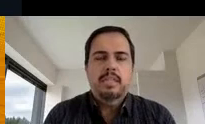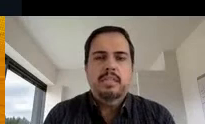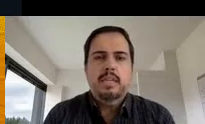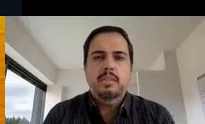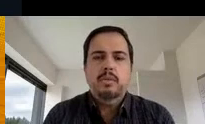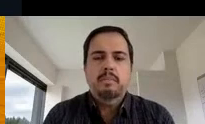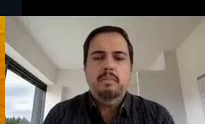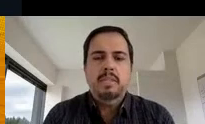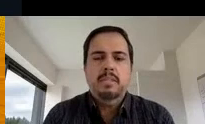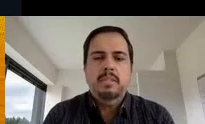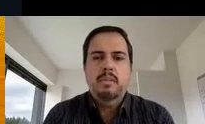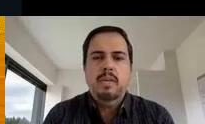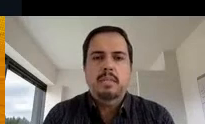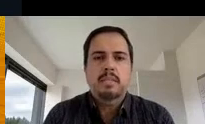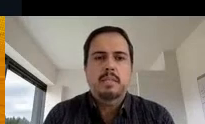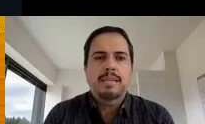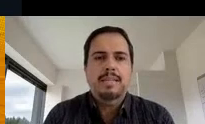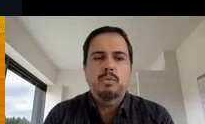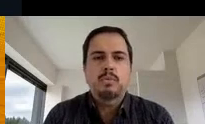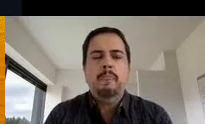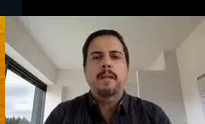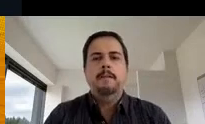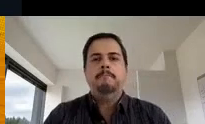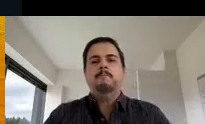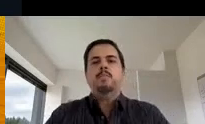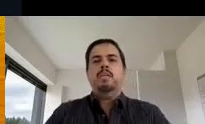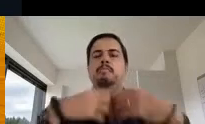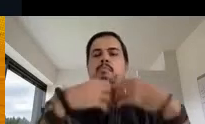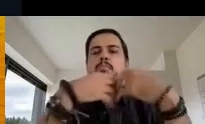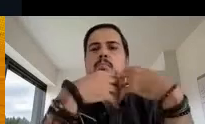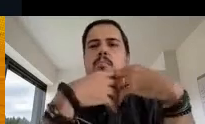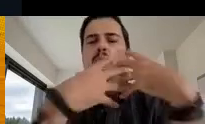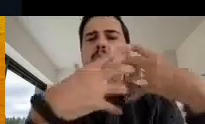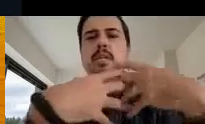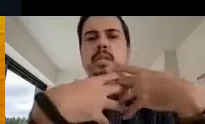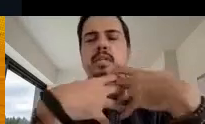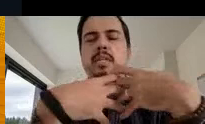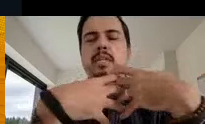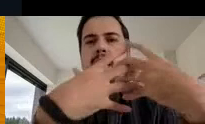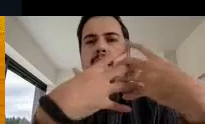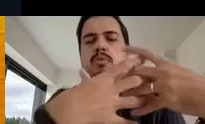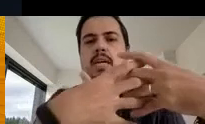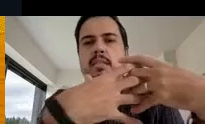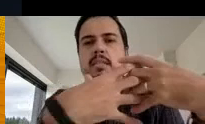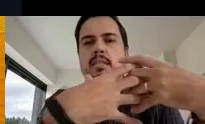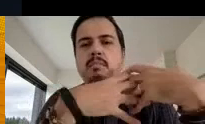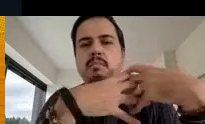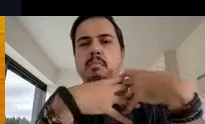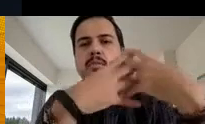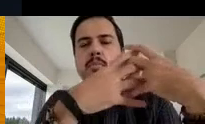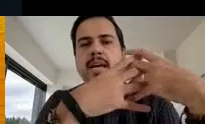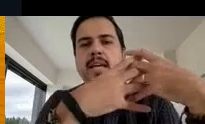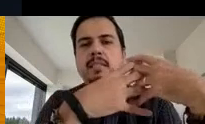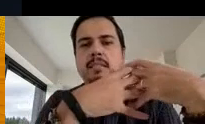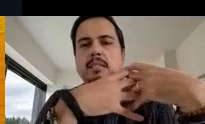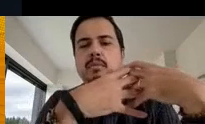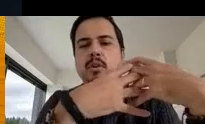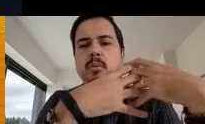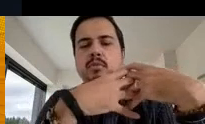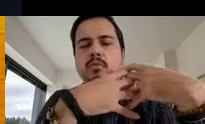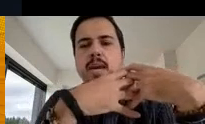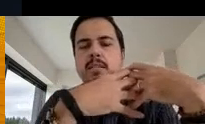concebem as tecnologias, né? São as empresas que são as que usam, que mudam e que encaram a mudança